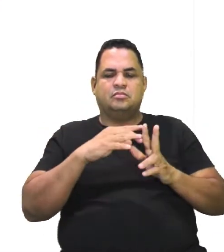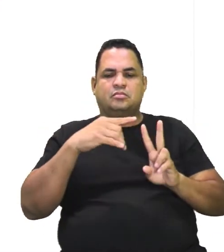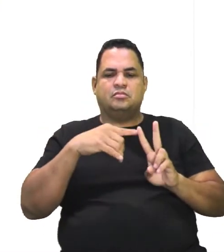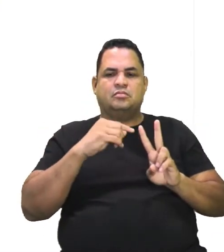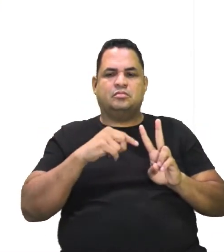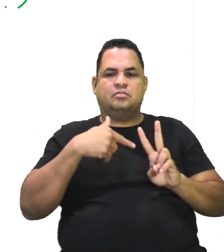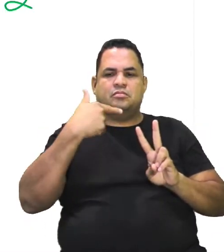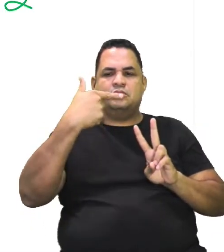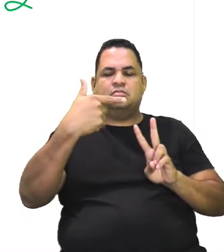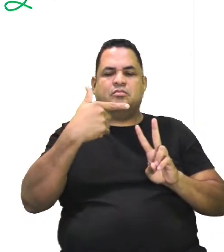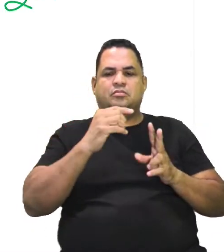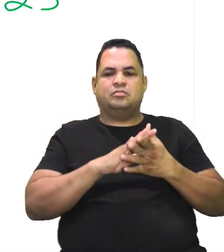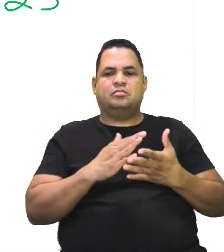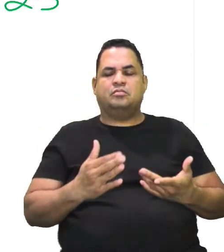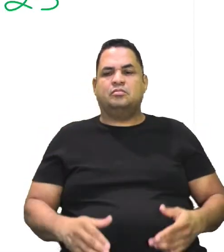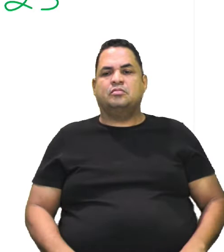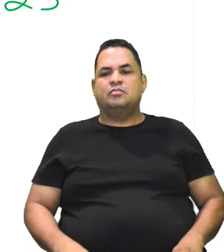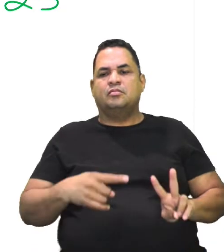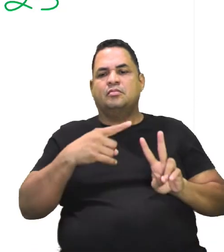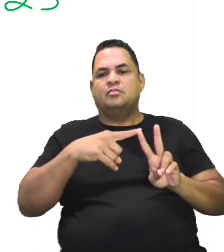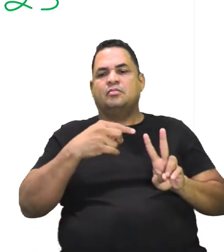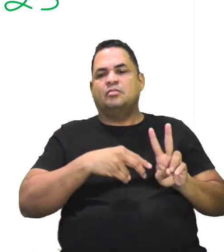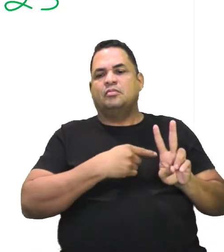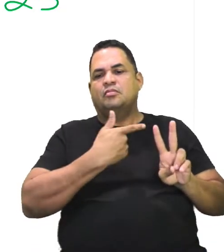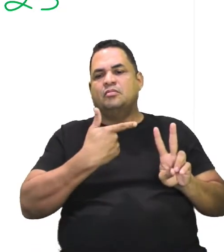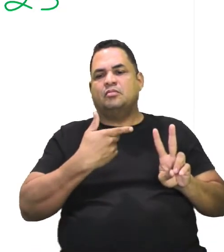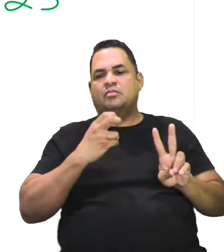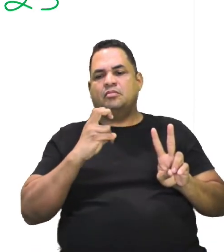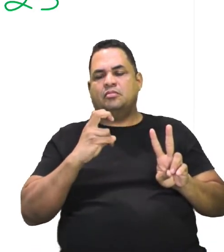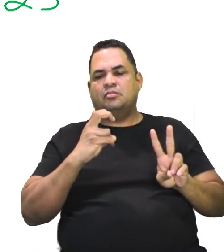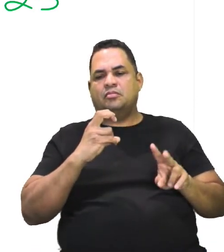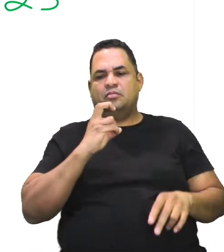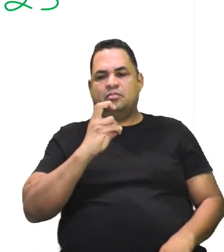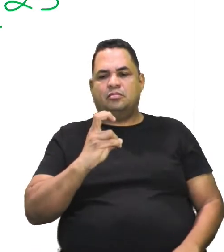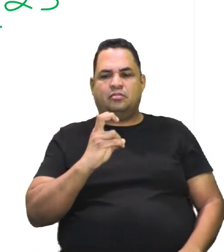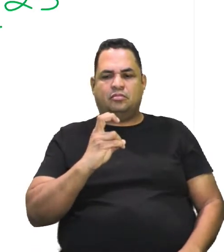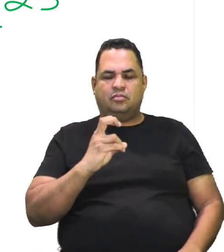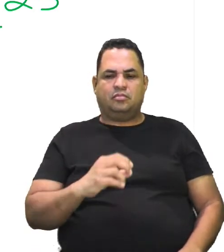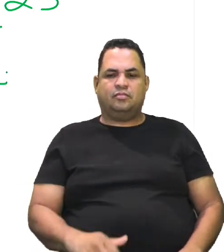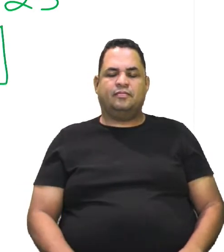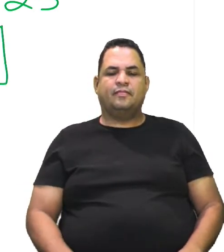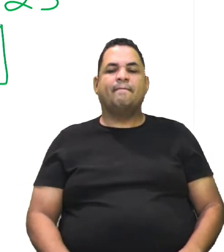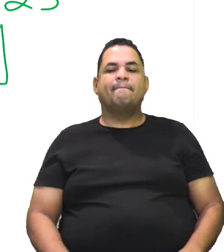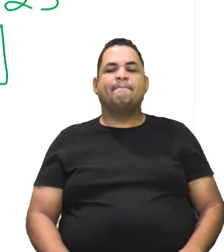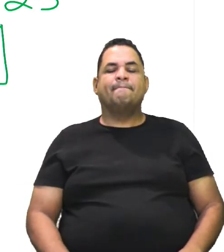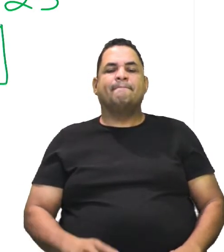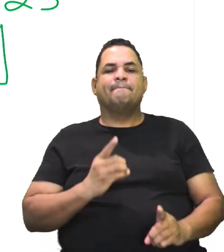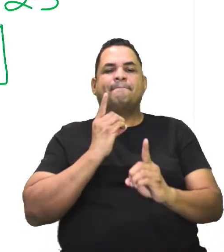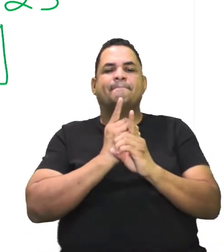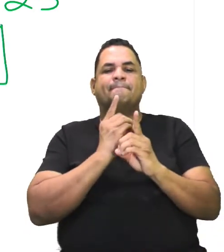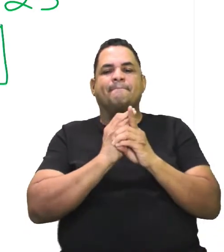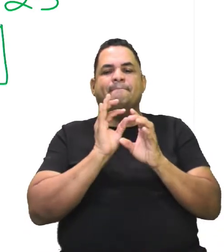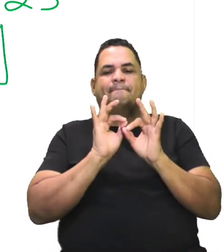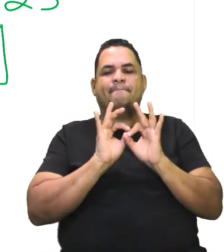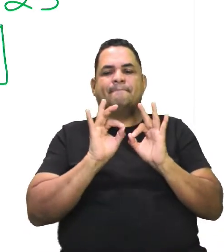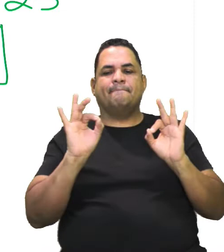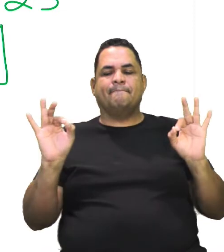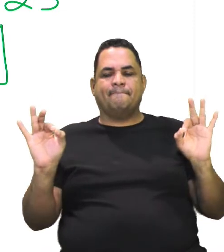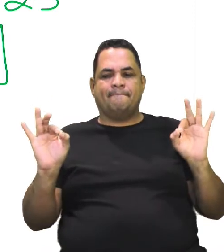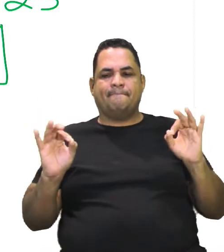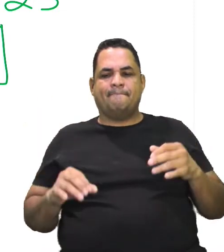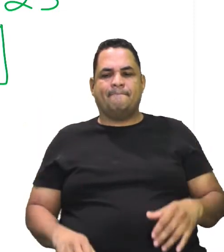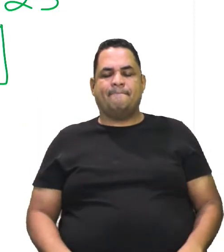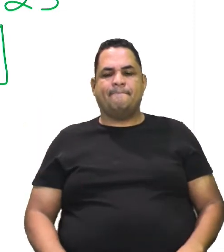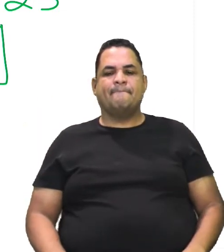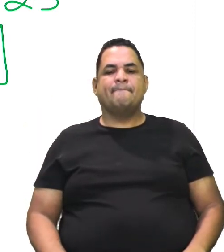a raiz. E a raiz de 25 é 5. Então, chegamos à distância, né? Então, nesse caso